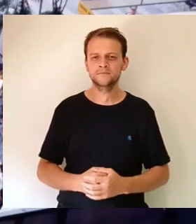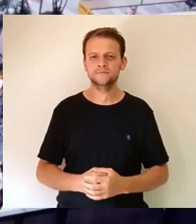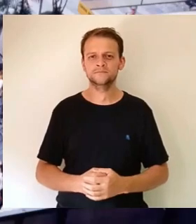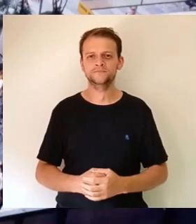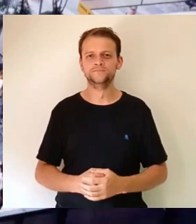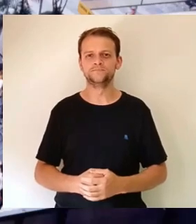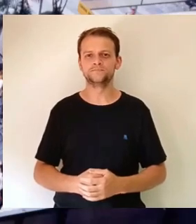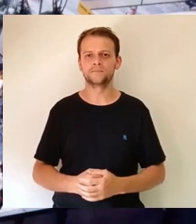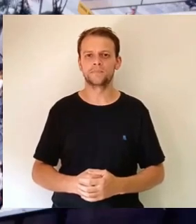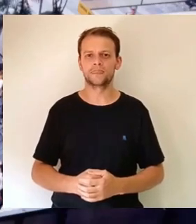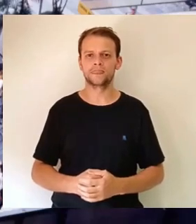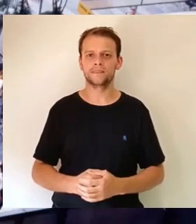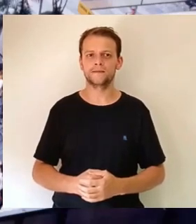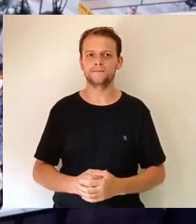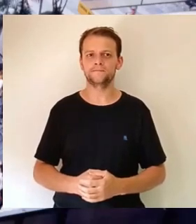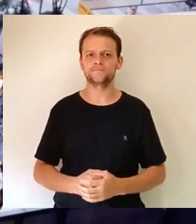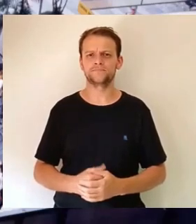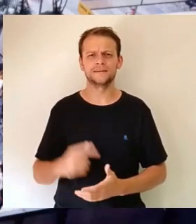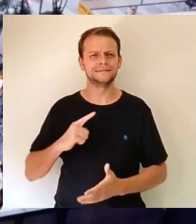que